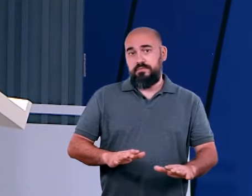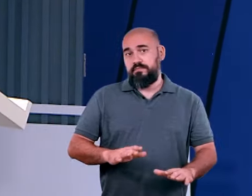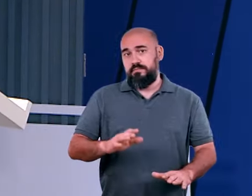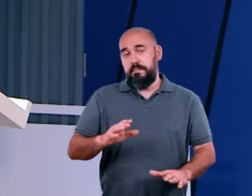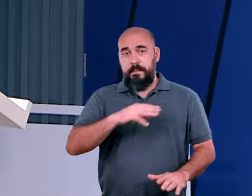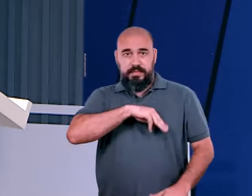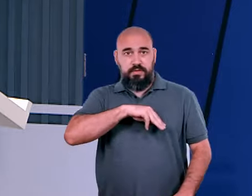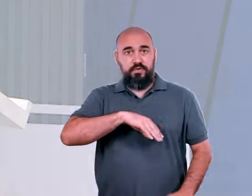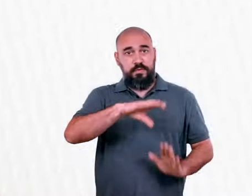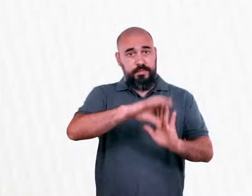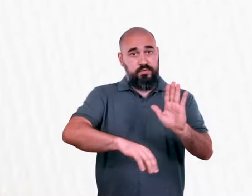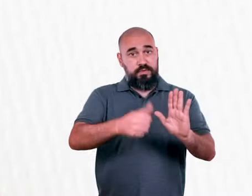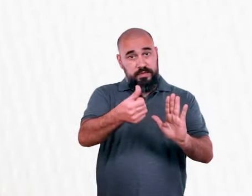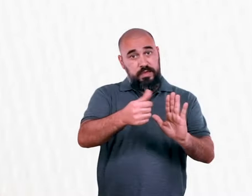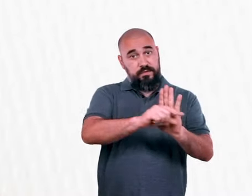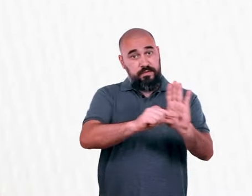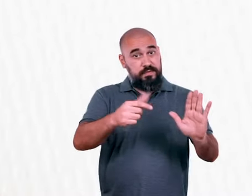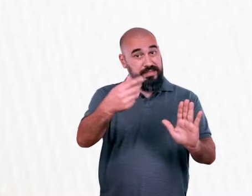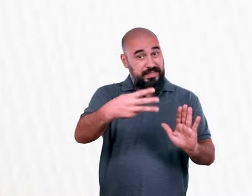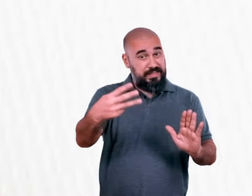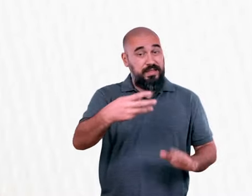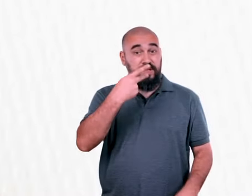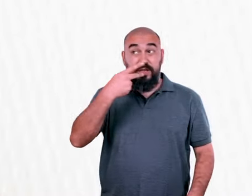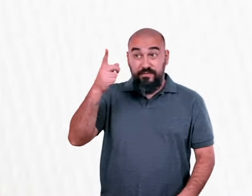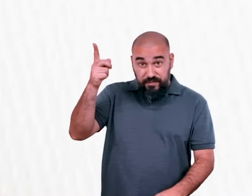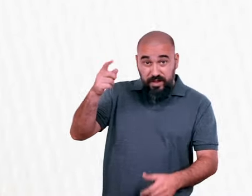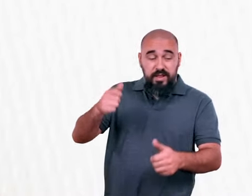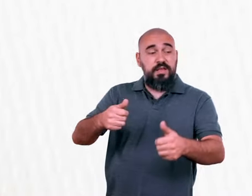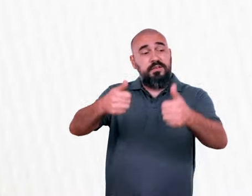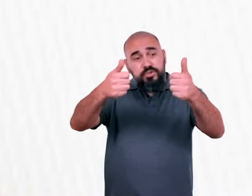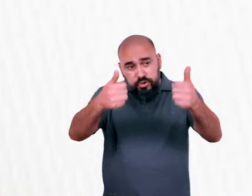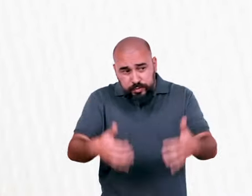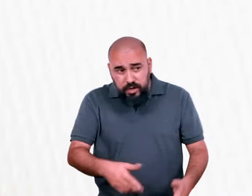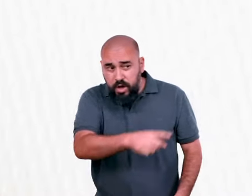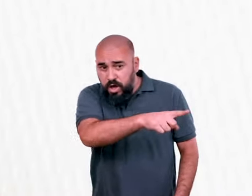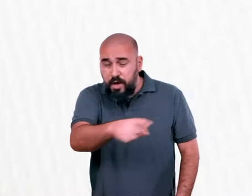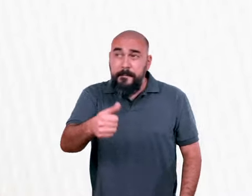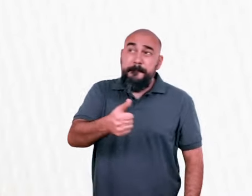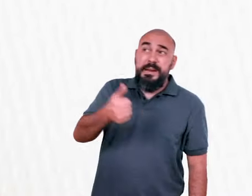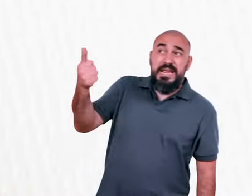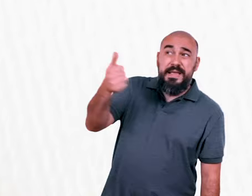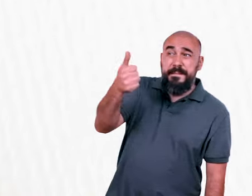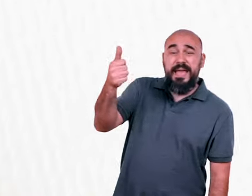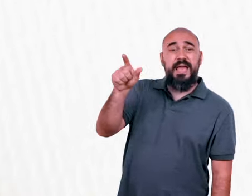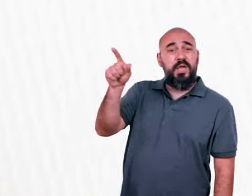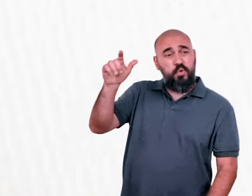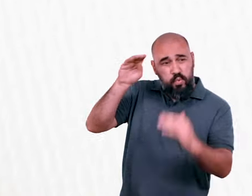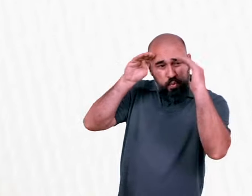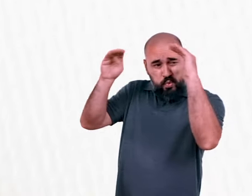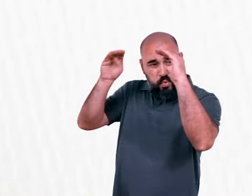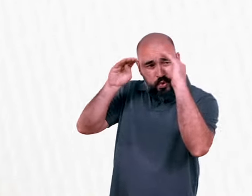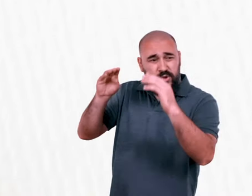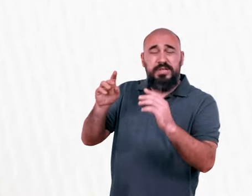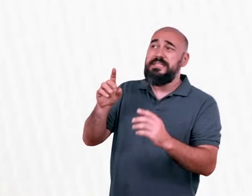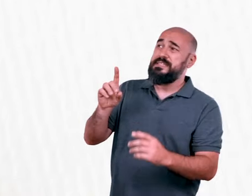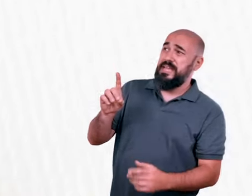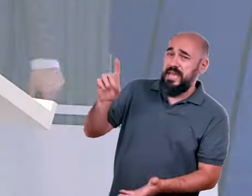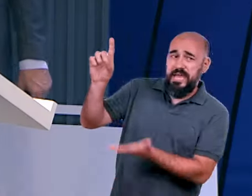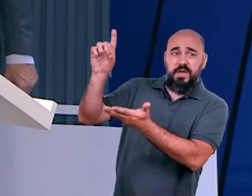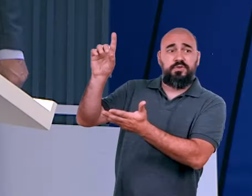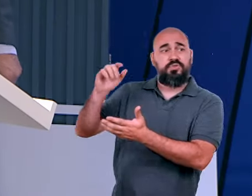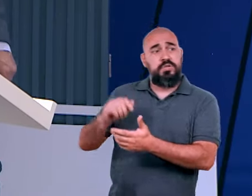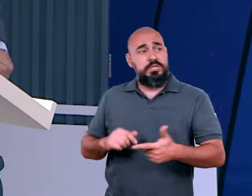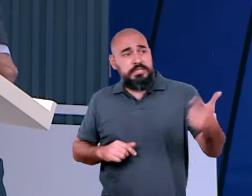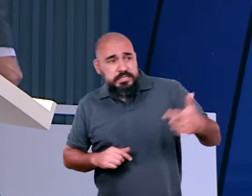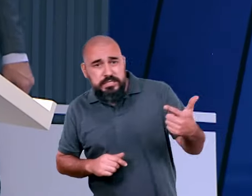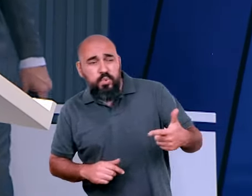6,33, busquem em primeiro lugar o reino de Deus e a sua justiça, e todas estas coisas lhes serão